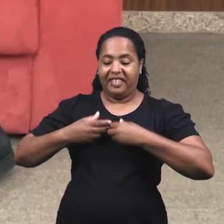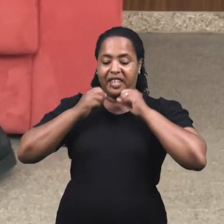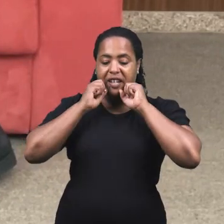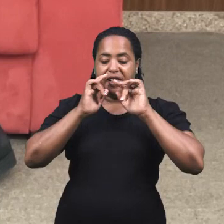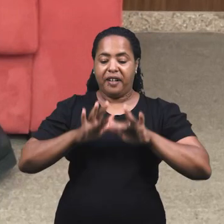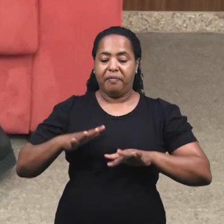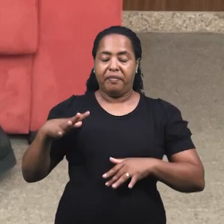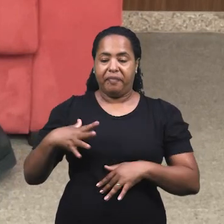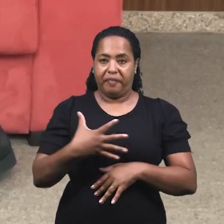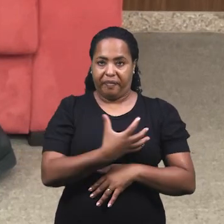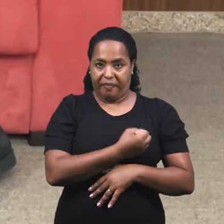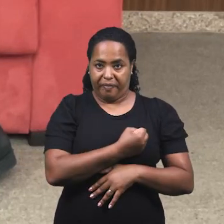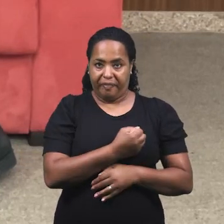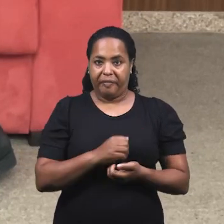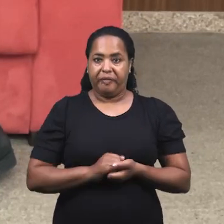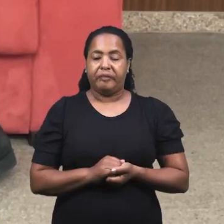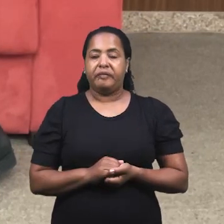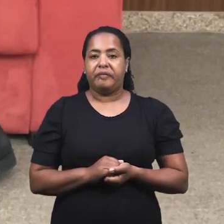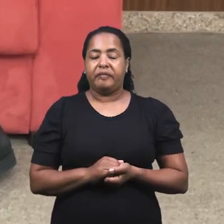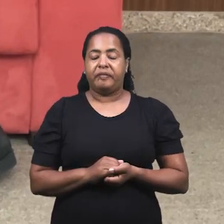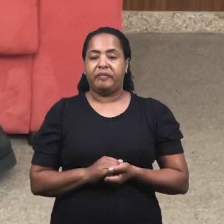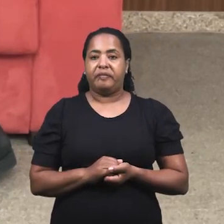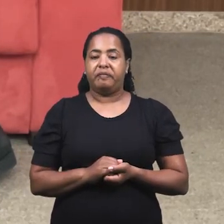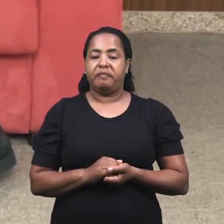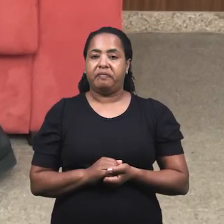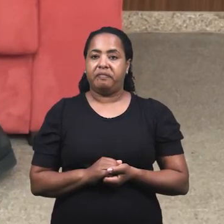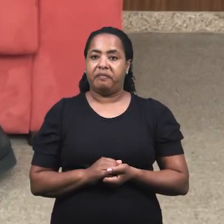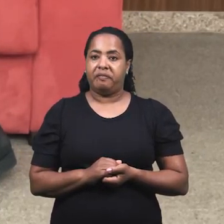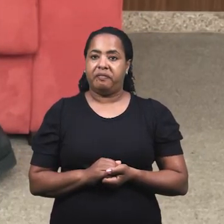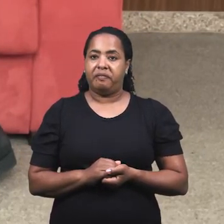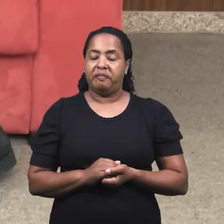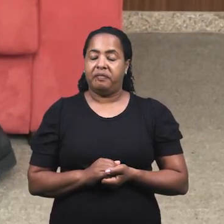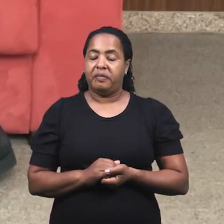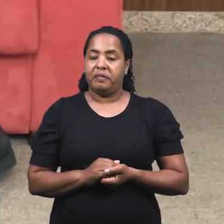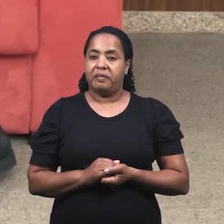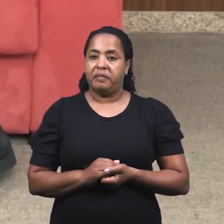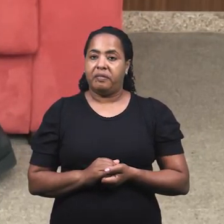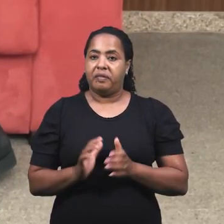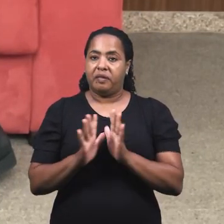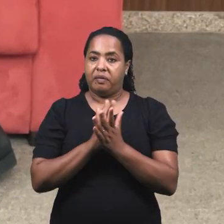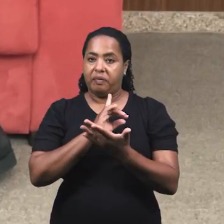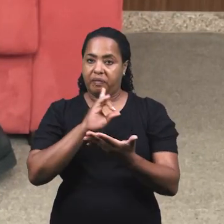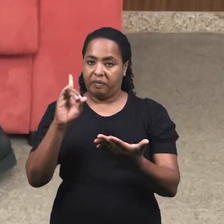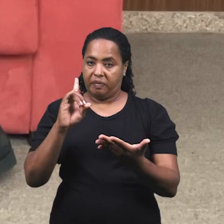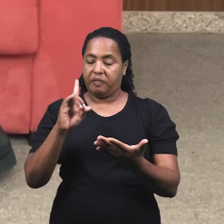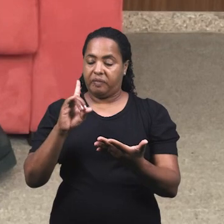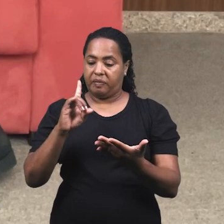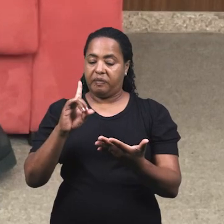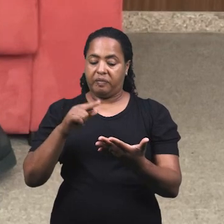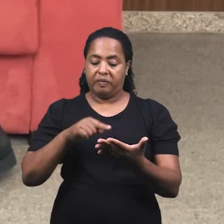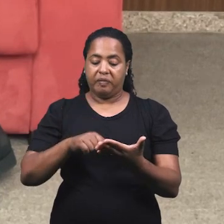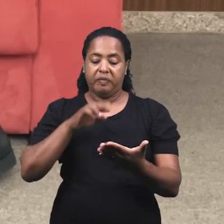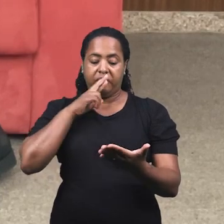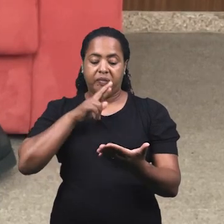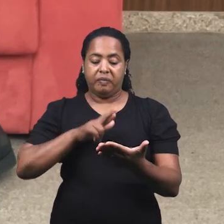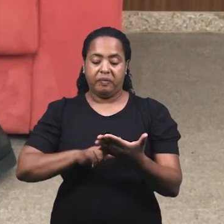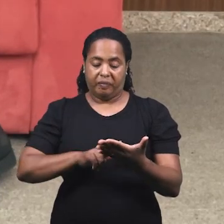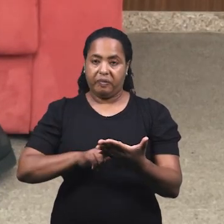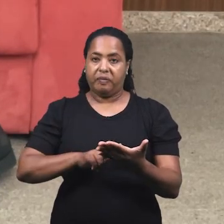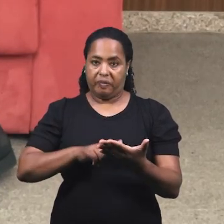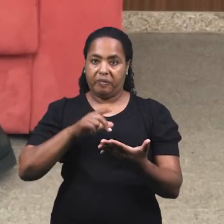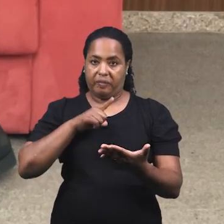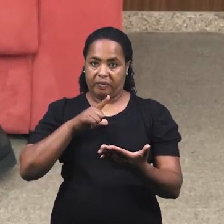tem nos agraciado, que é a salvação. Glória a Jesus. A palavra do Senhor não volta vazia, aquilo que Ele promete, Ele